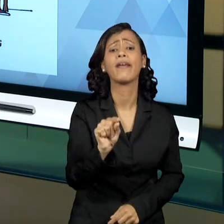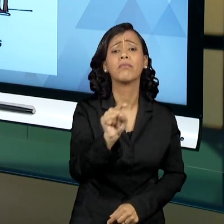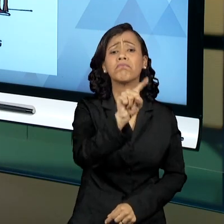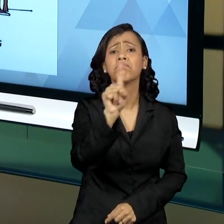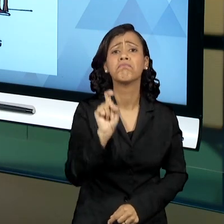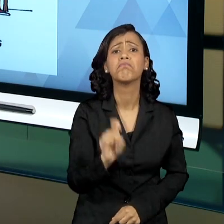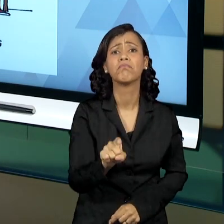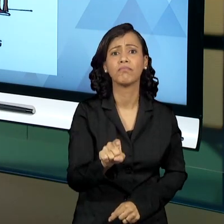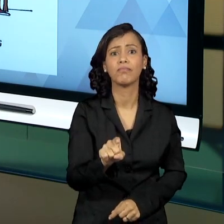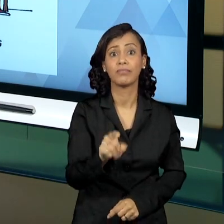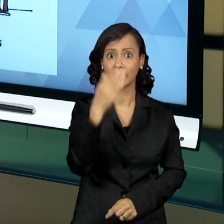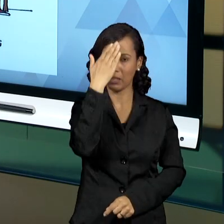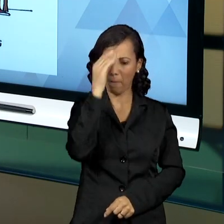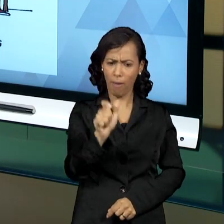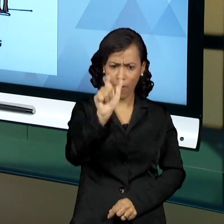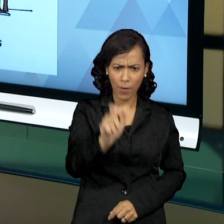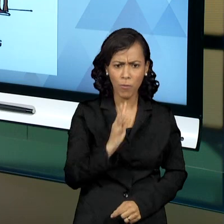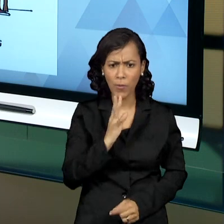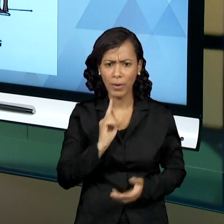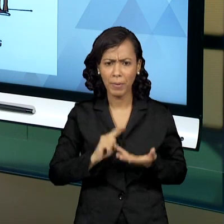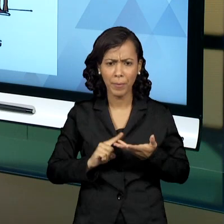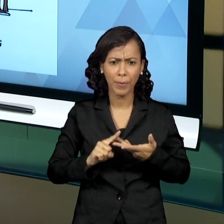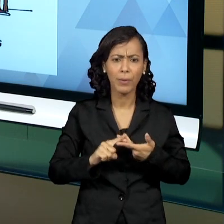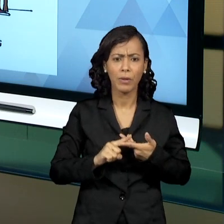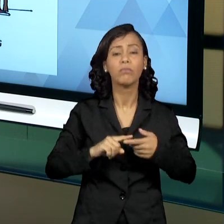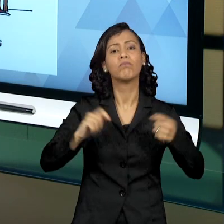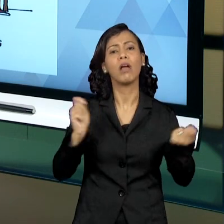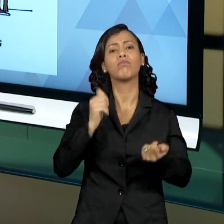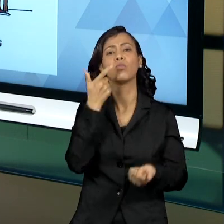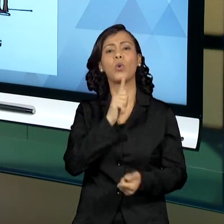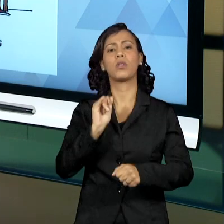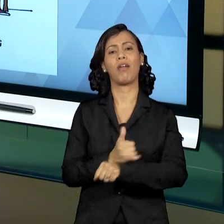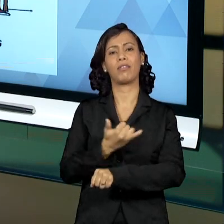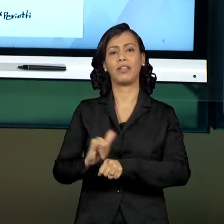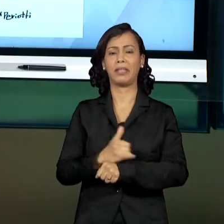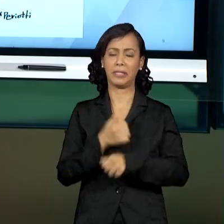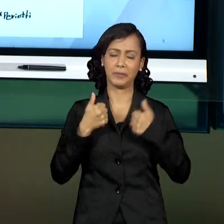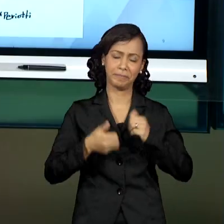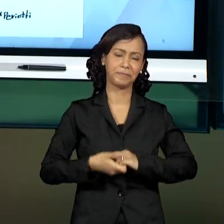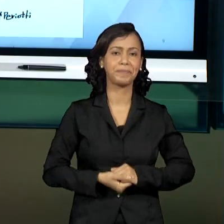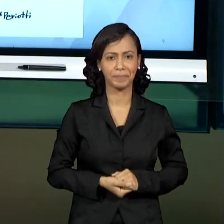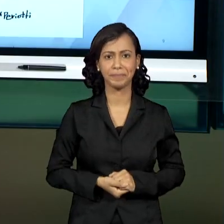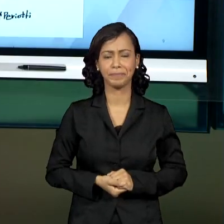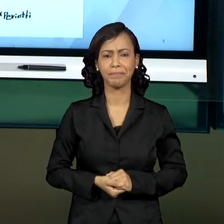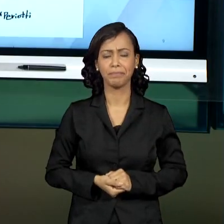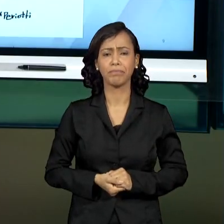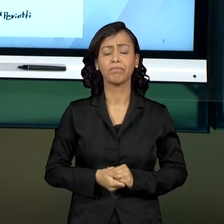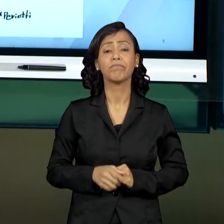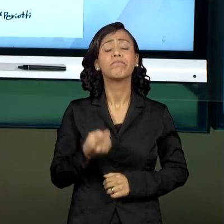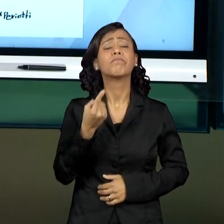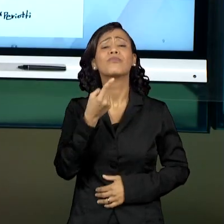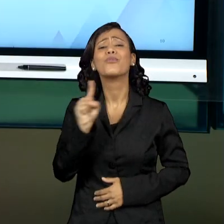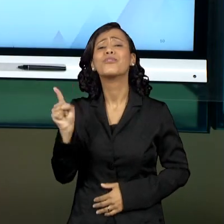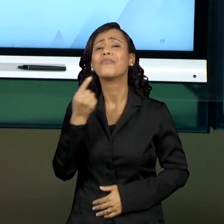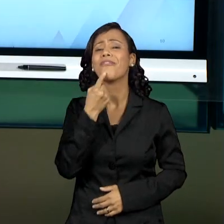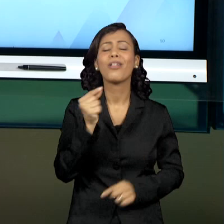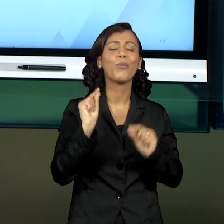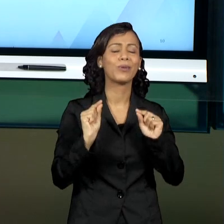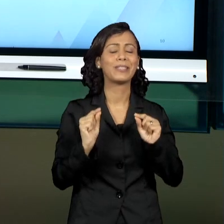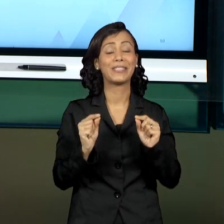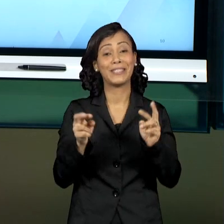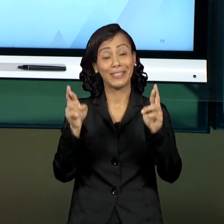a partir desse aluno, realize o seu planejamento. E, por fim, eu espero que vocês